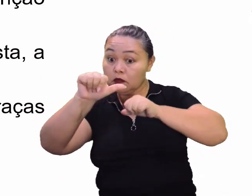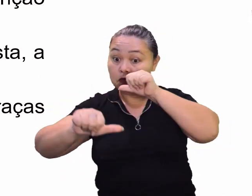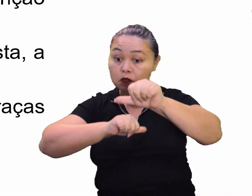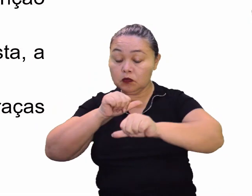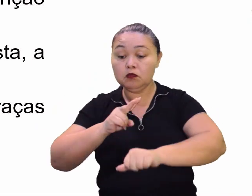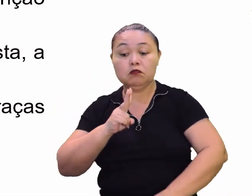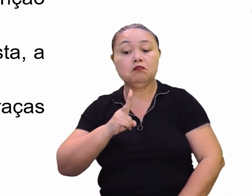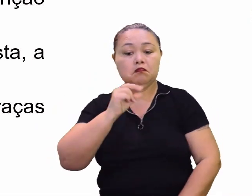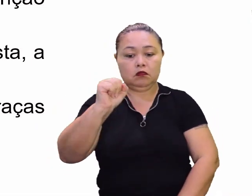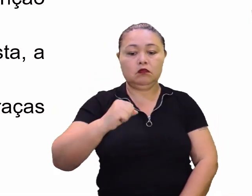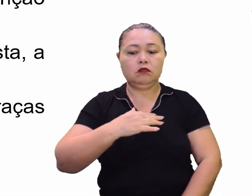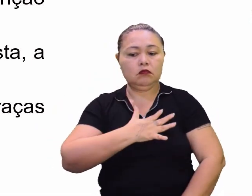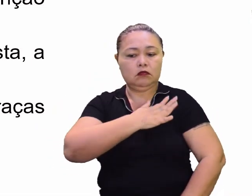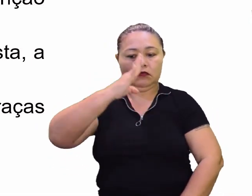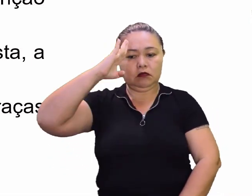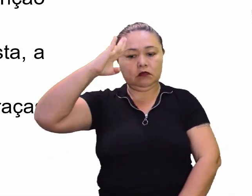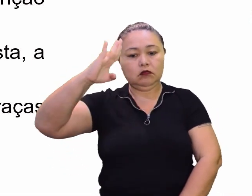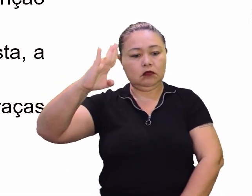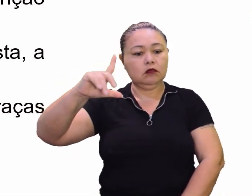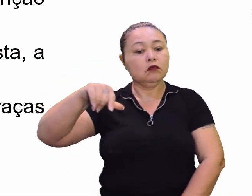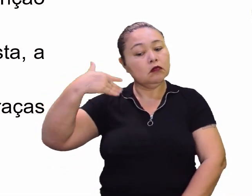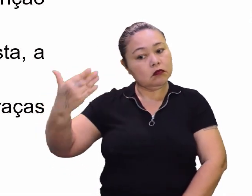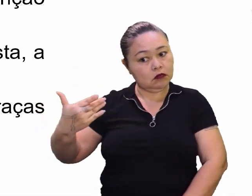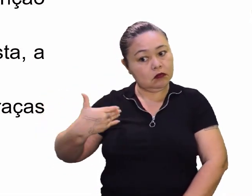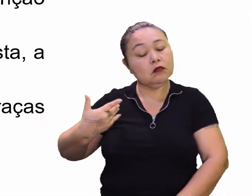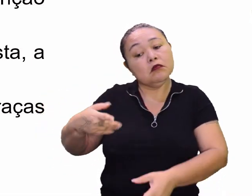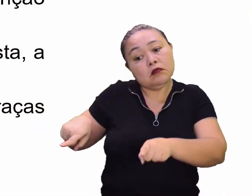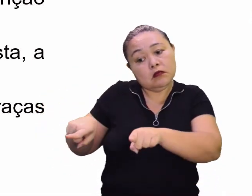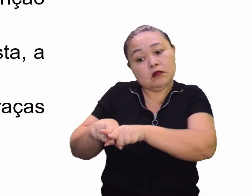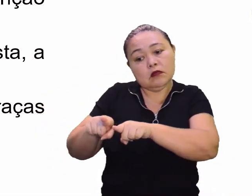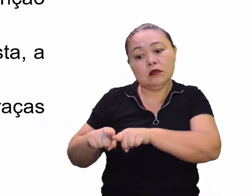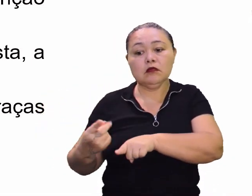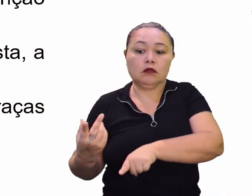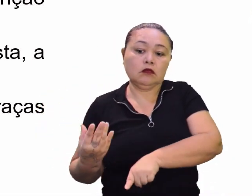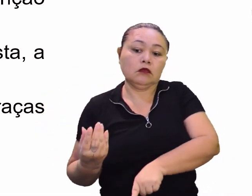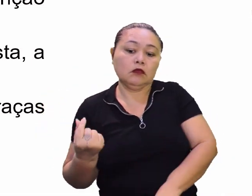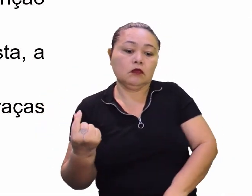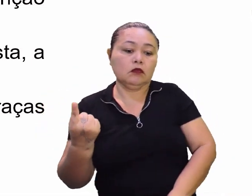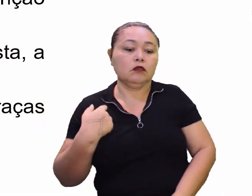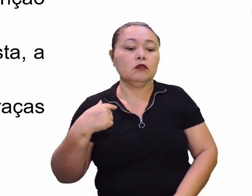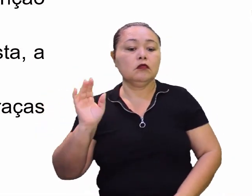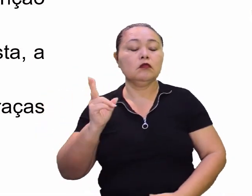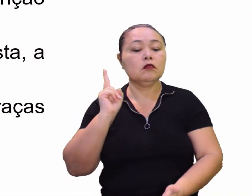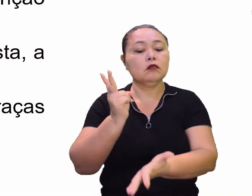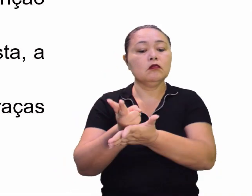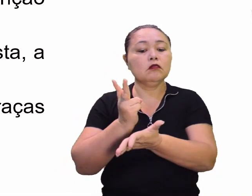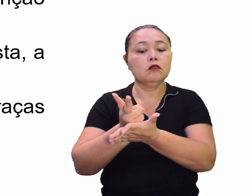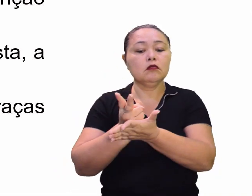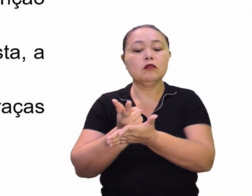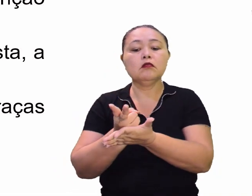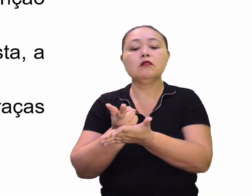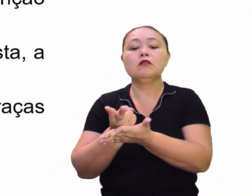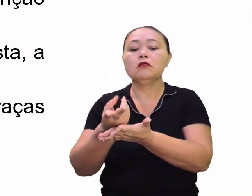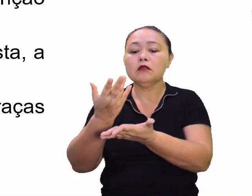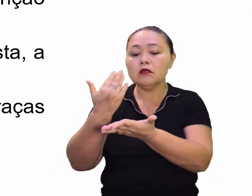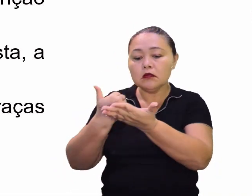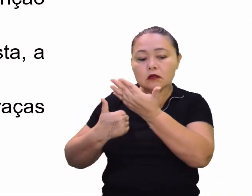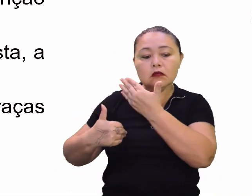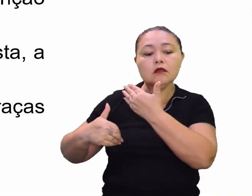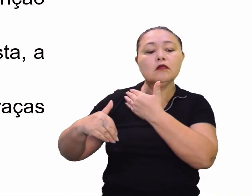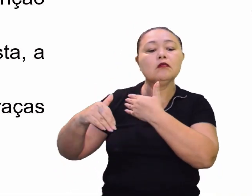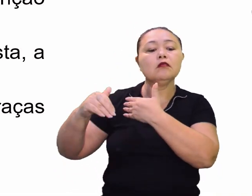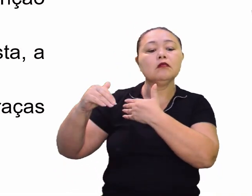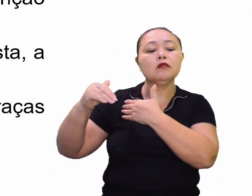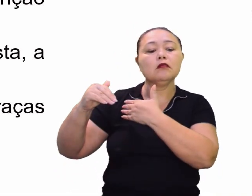militar e desta à força econômica. E aí, conservou sempre a sua preeminência